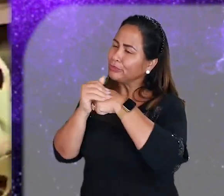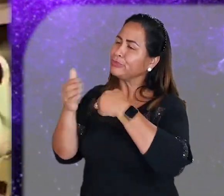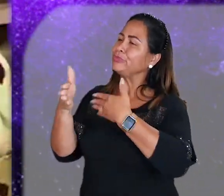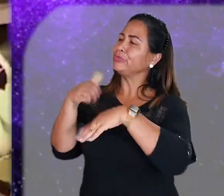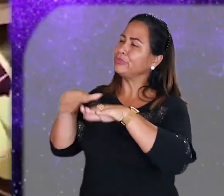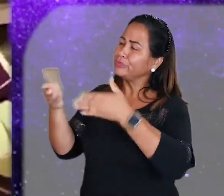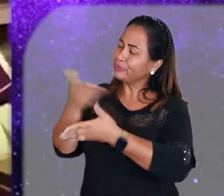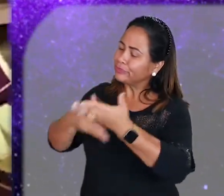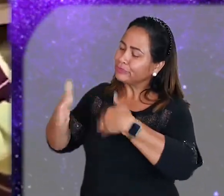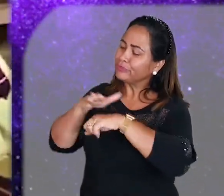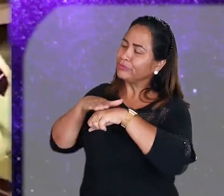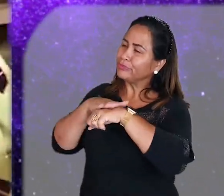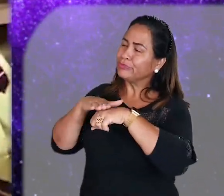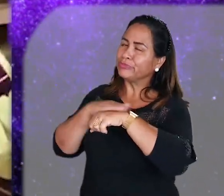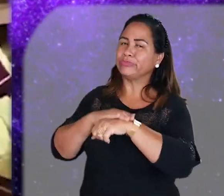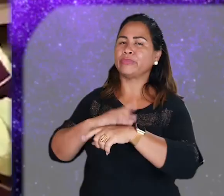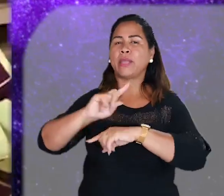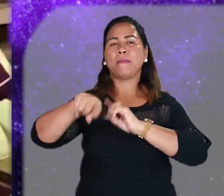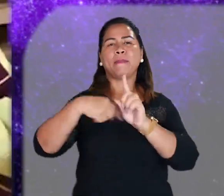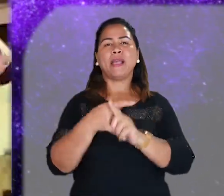colhendo conversando